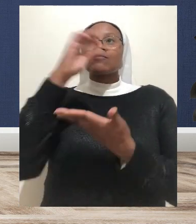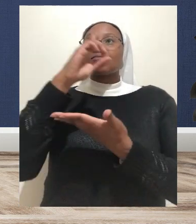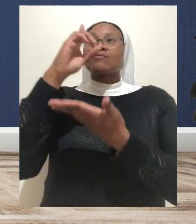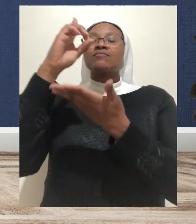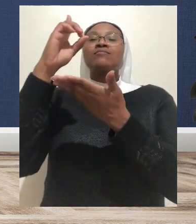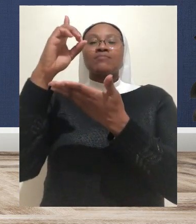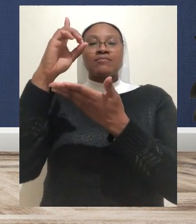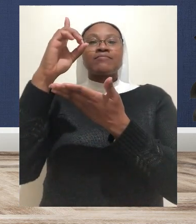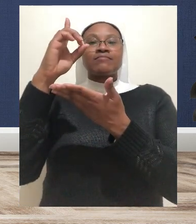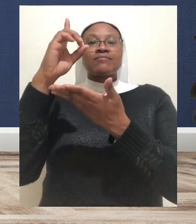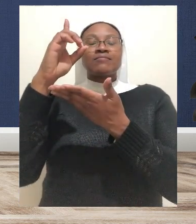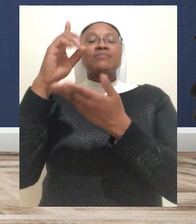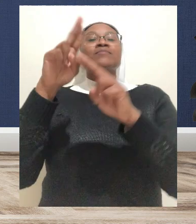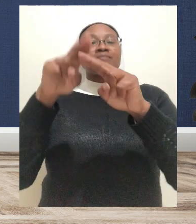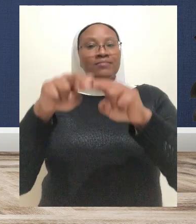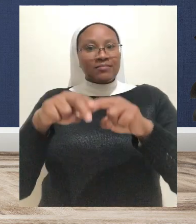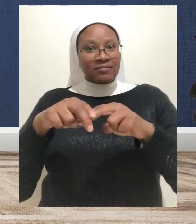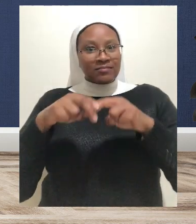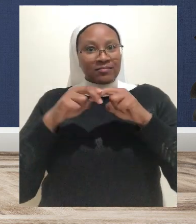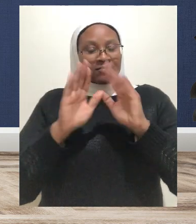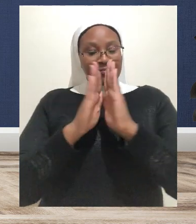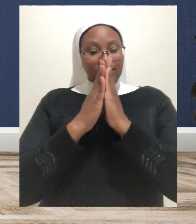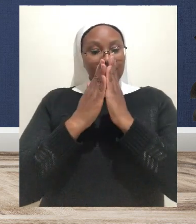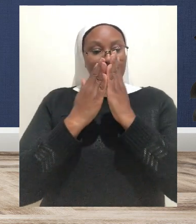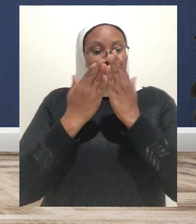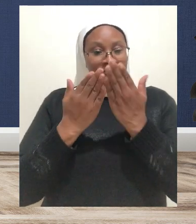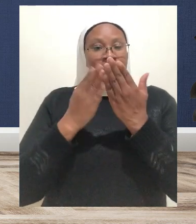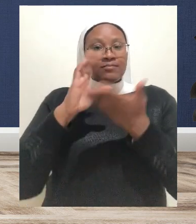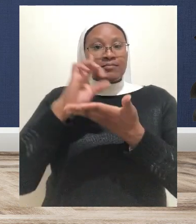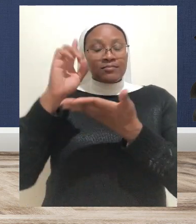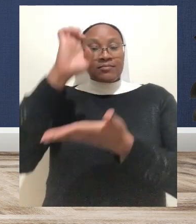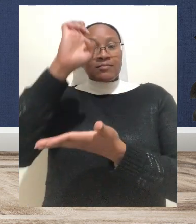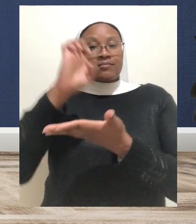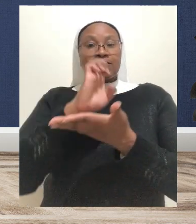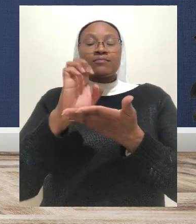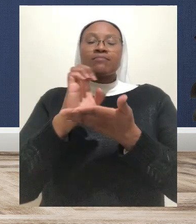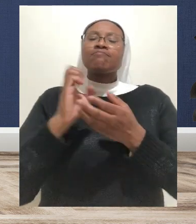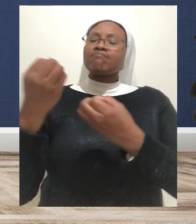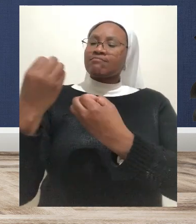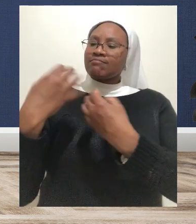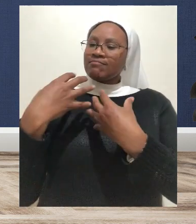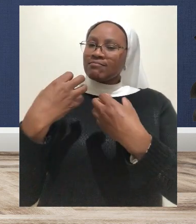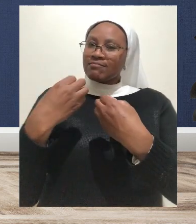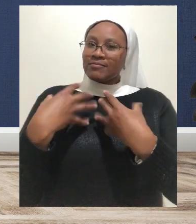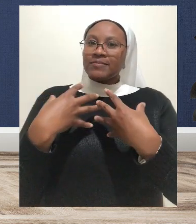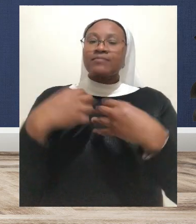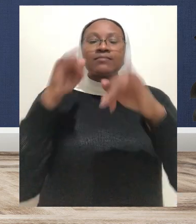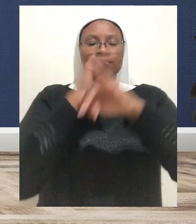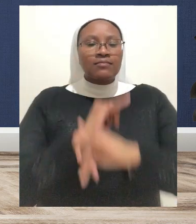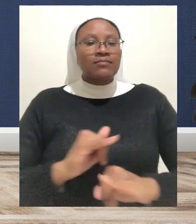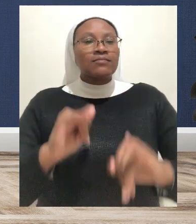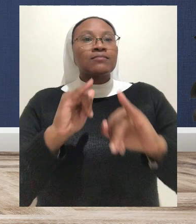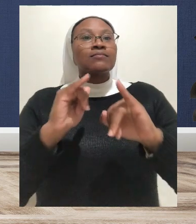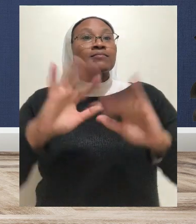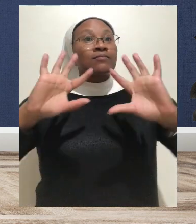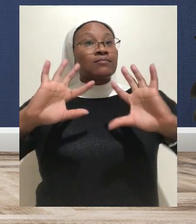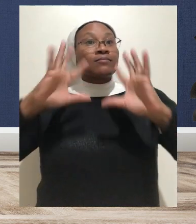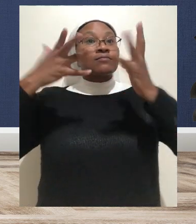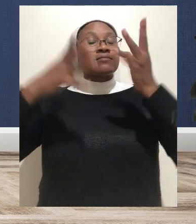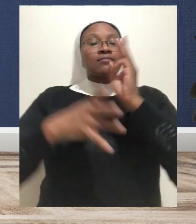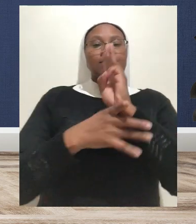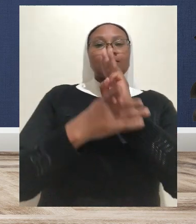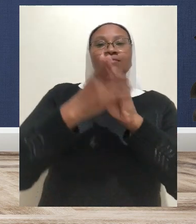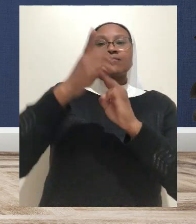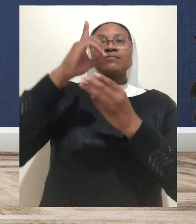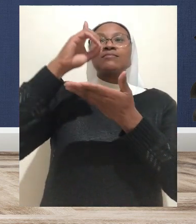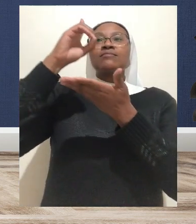nome do Filho unigênito. Portanto, a palavra que brota do Santo Evangelho nos ensina a proclamar a